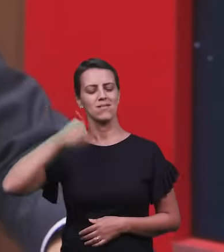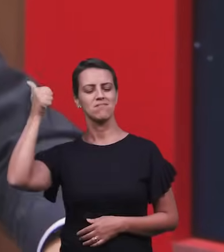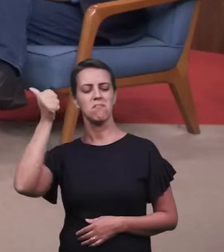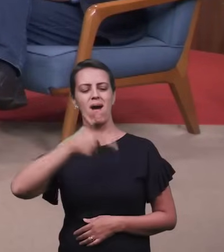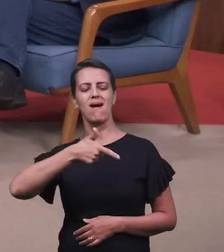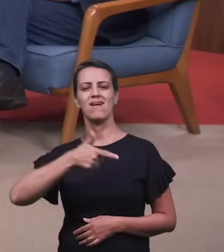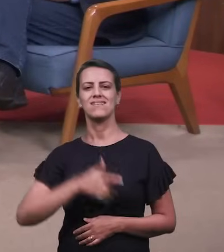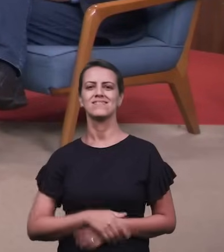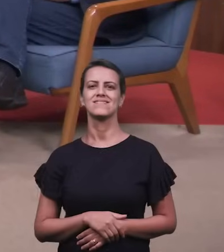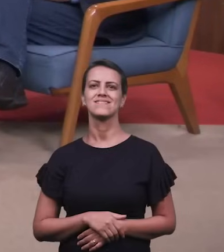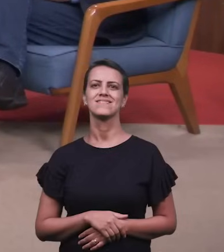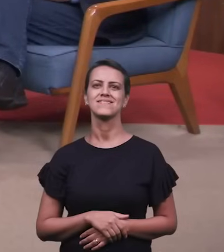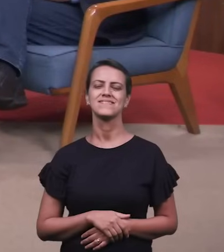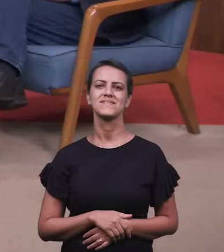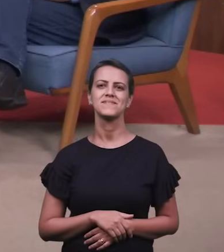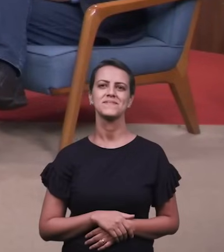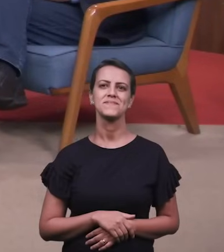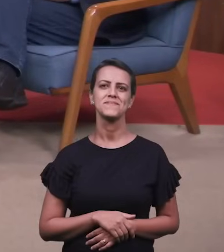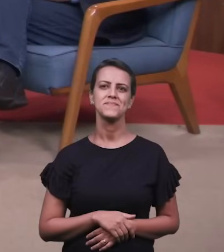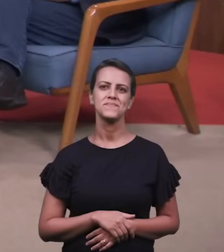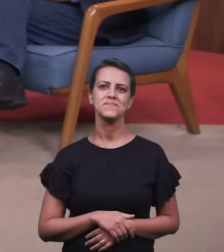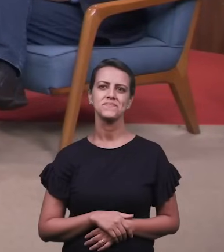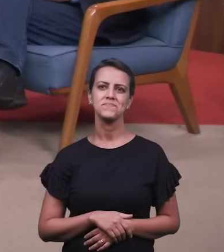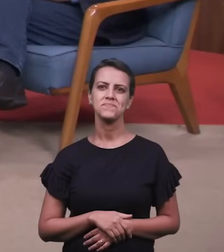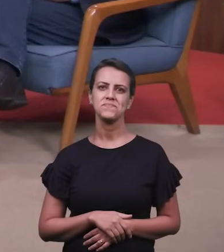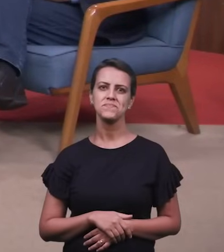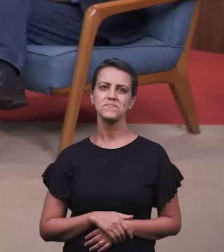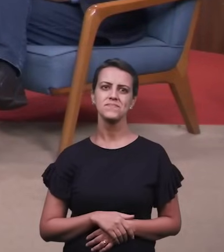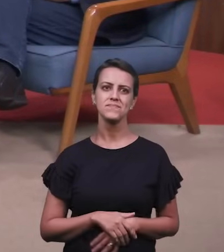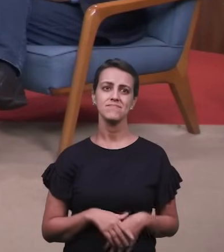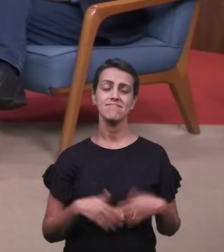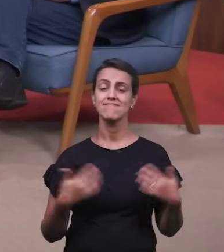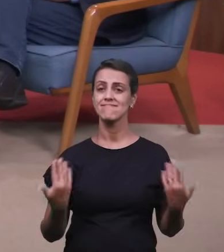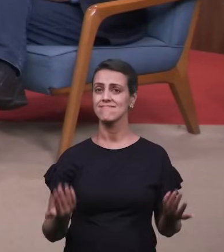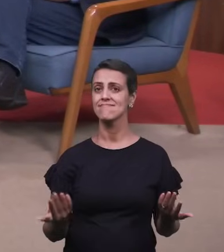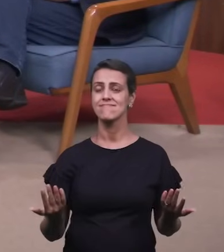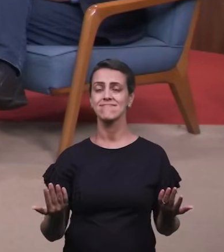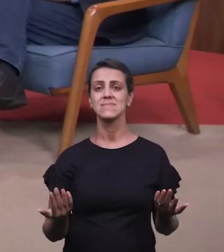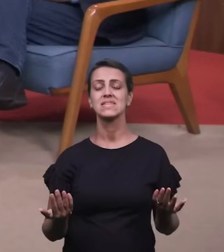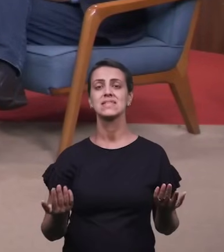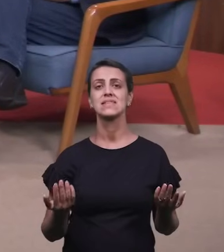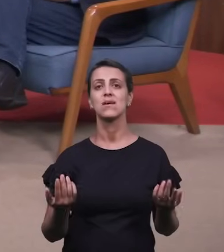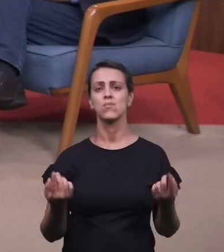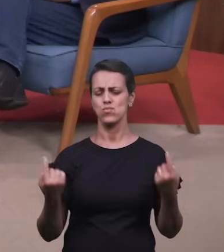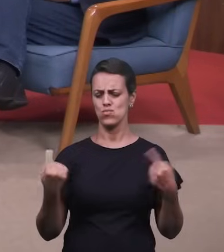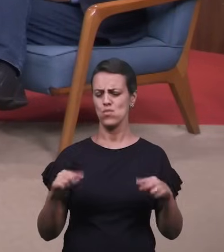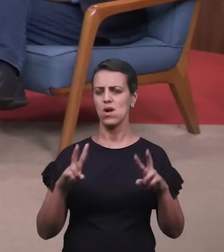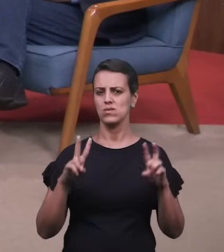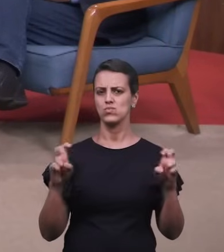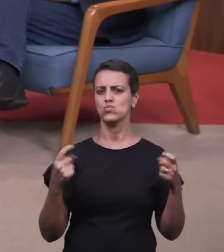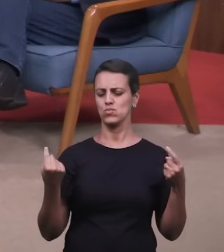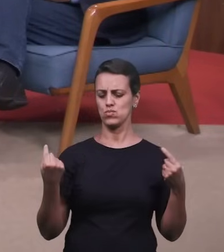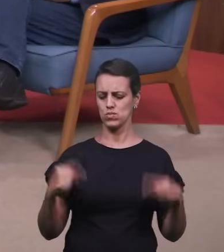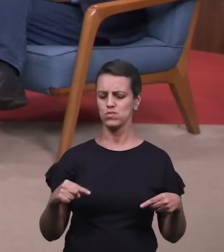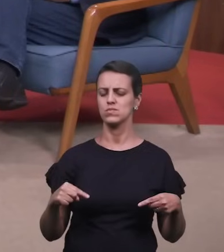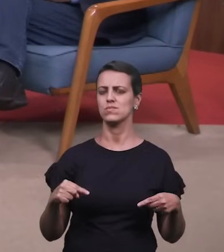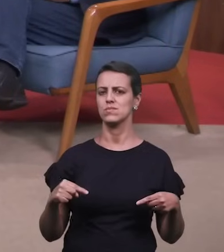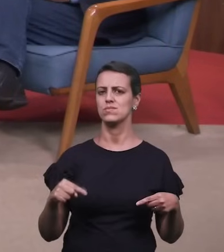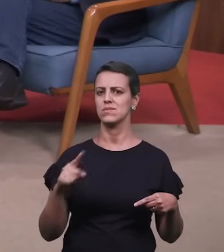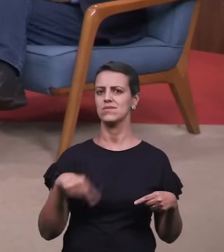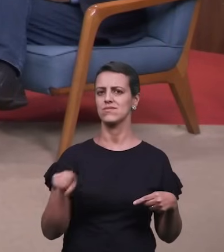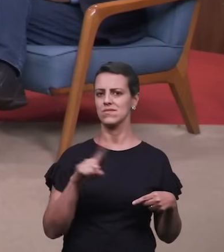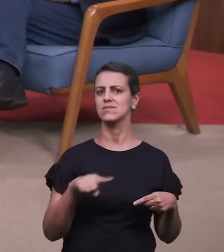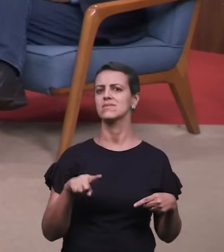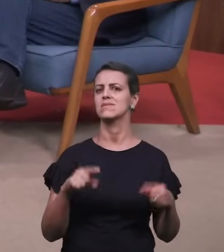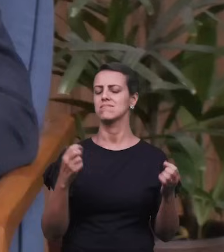qualquer outro amado. Louvado seja o nome do Senhor. Bom, dentro desse contexto da oposição, né, e disso